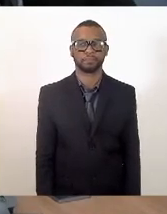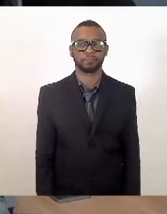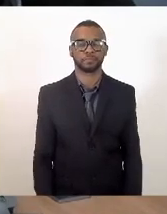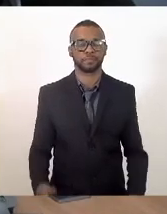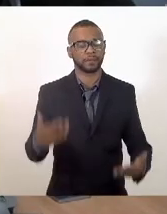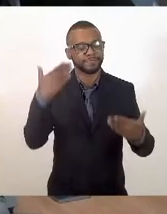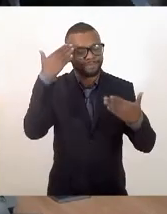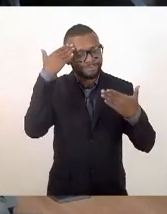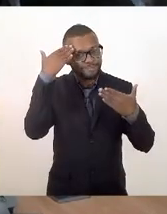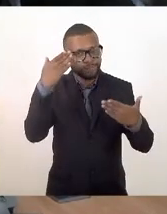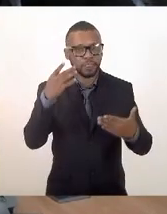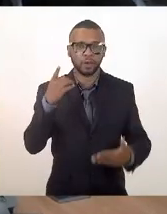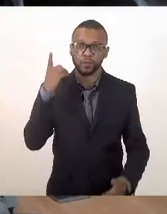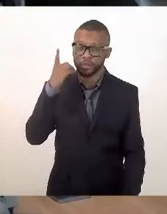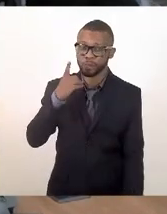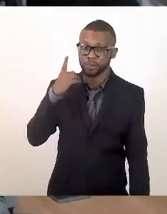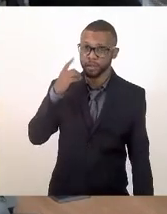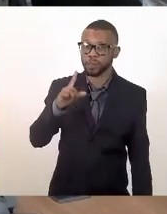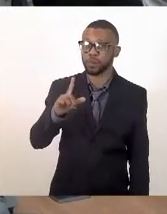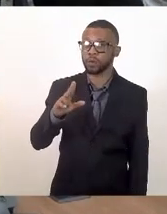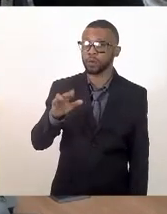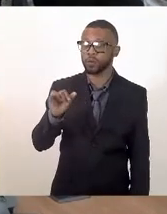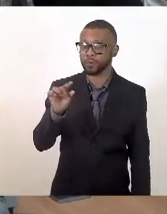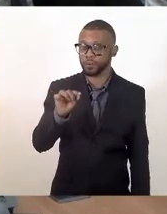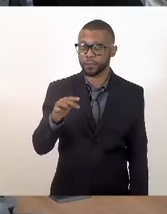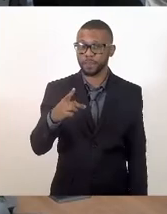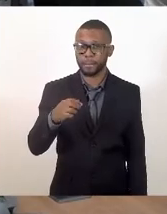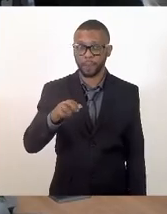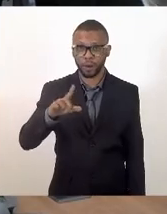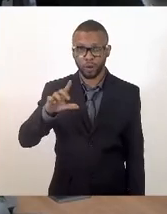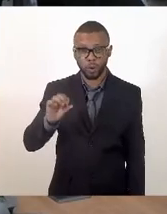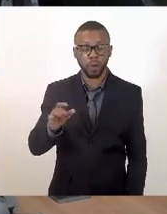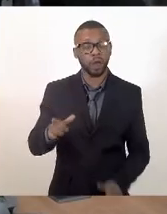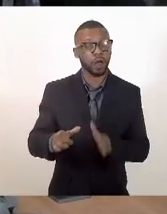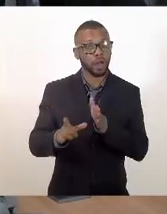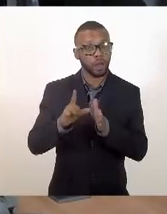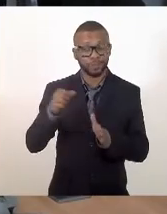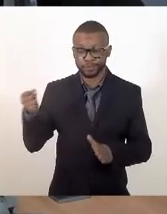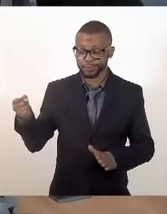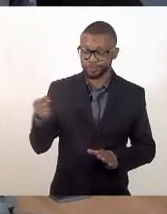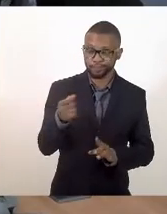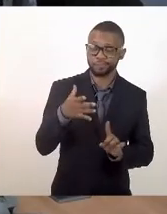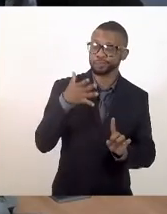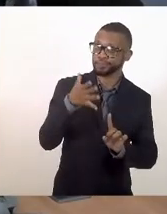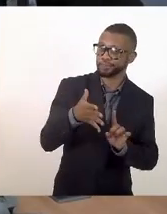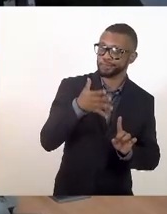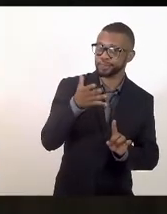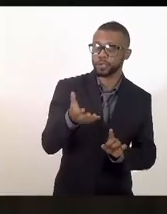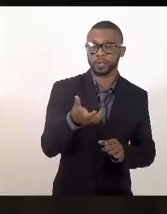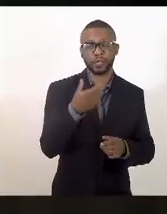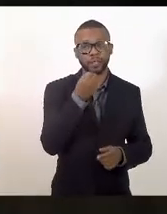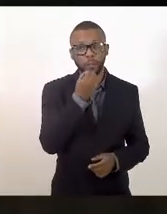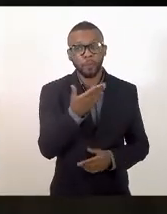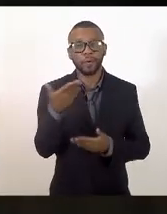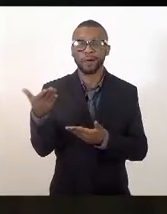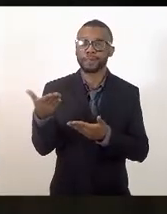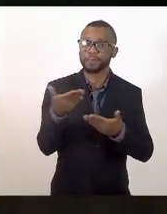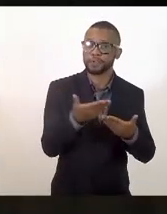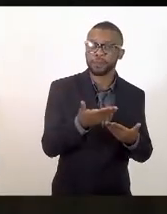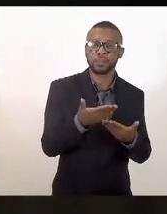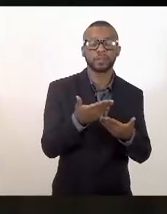Agradecendo ao deputado Luiz Paulo, antes de passar ao próximo orador, eu gostaria de dar as boas-vindas